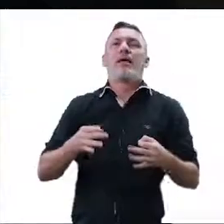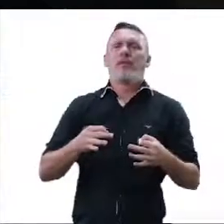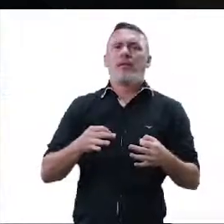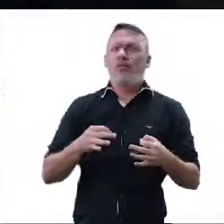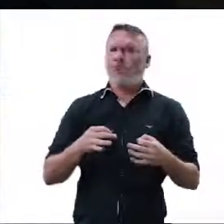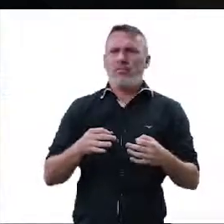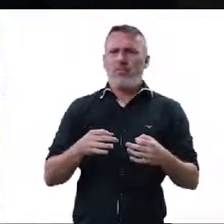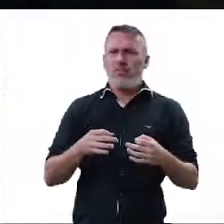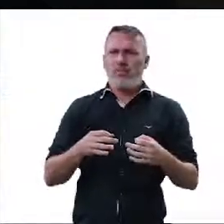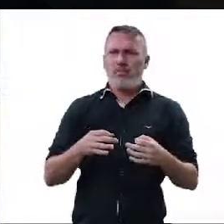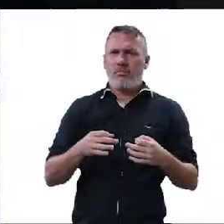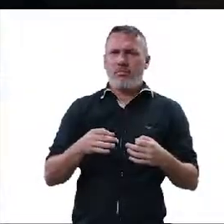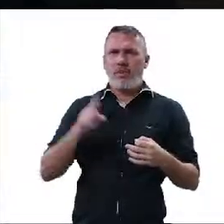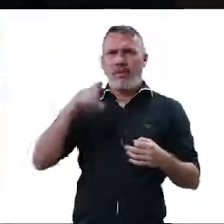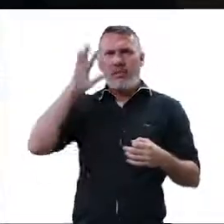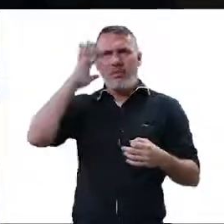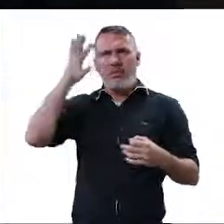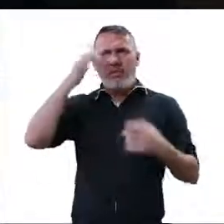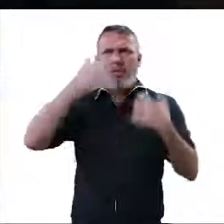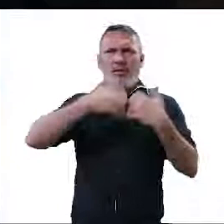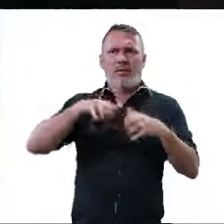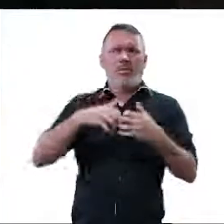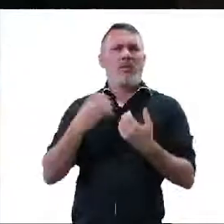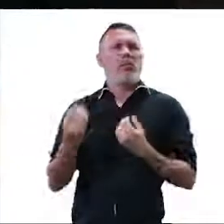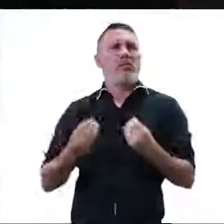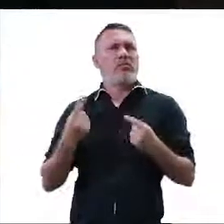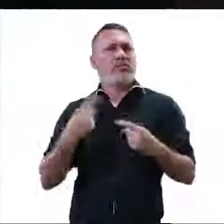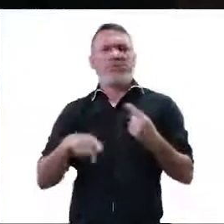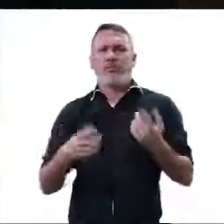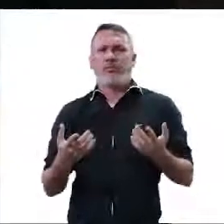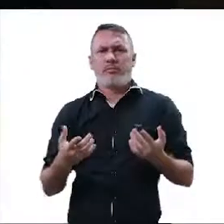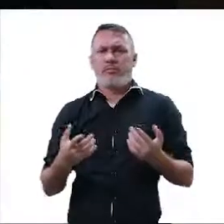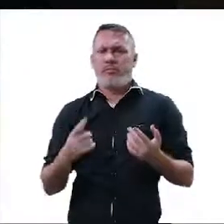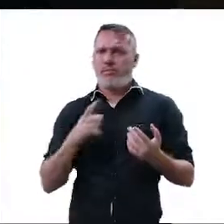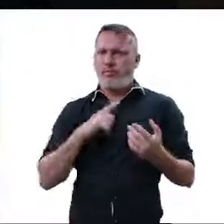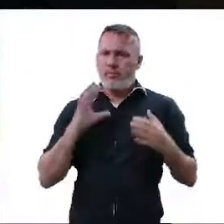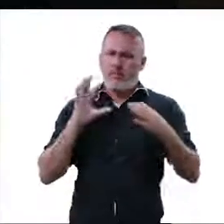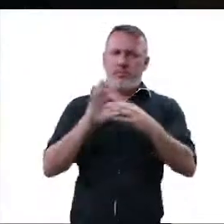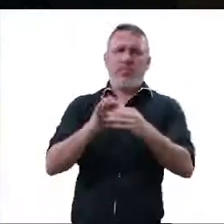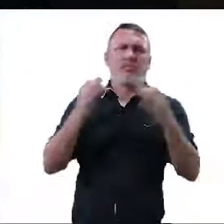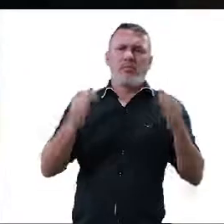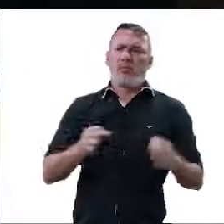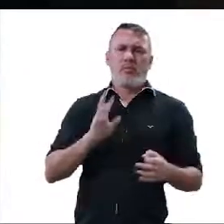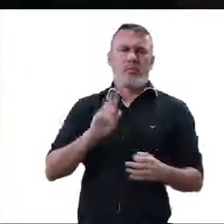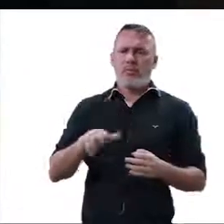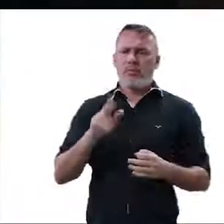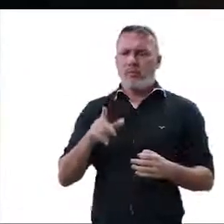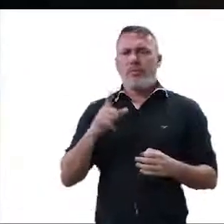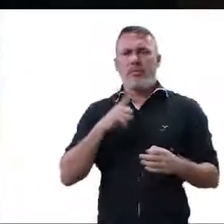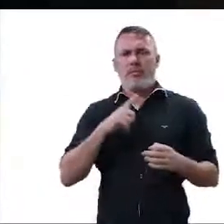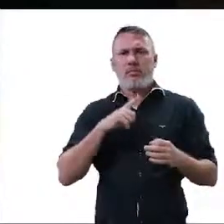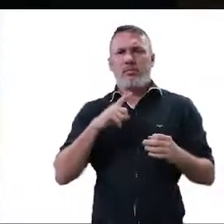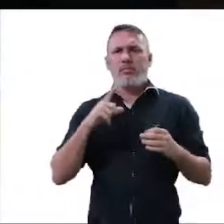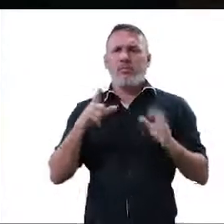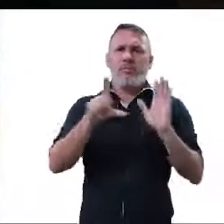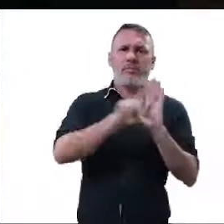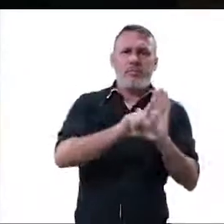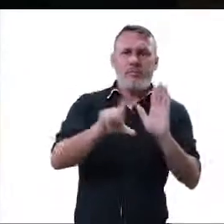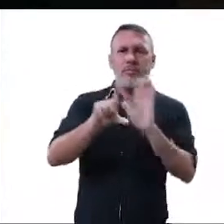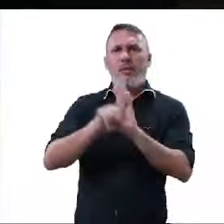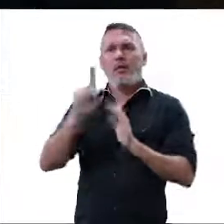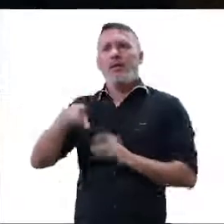Se o camarada está pensando, está estabelecendo uma conexão com leis das ciências